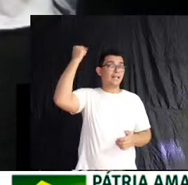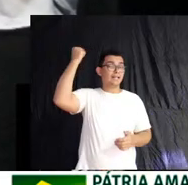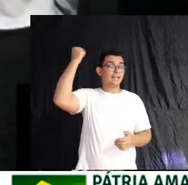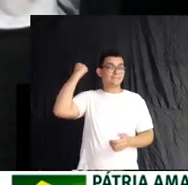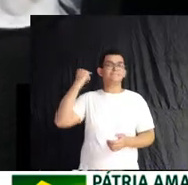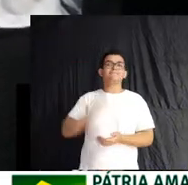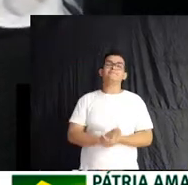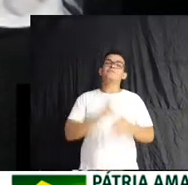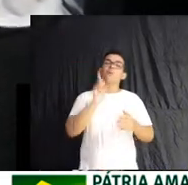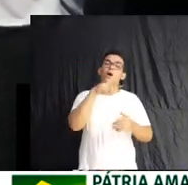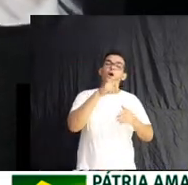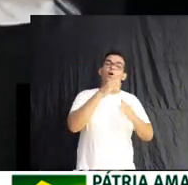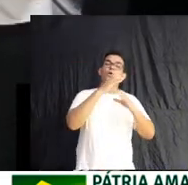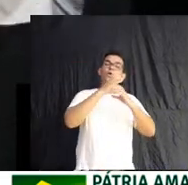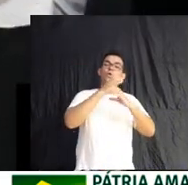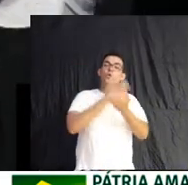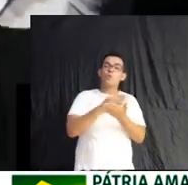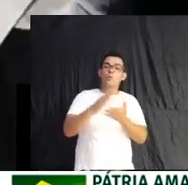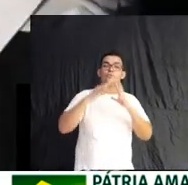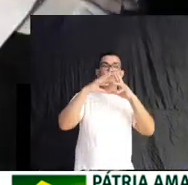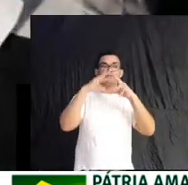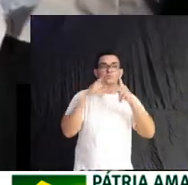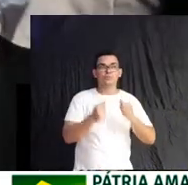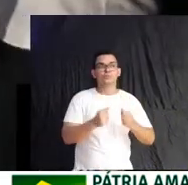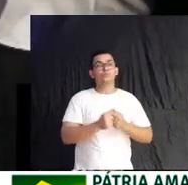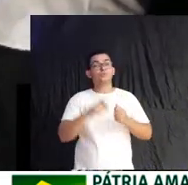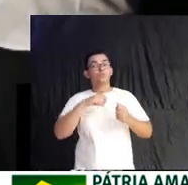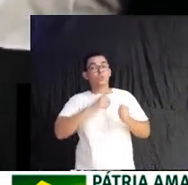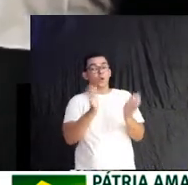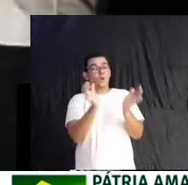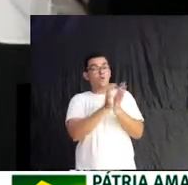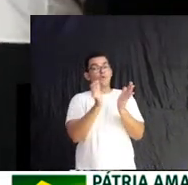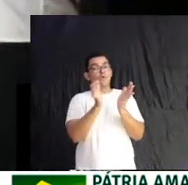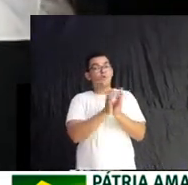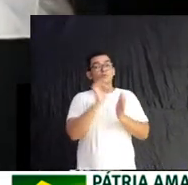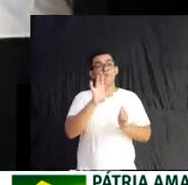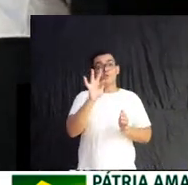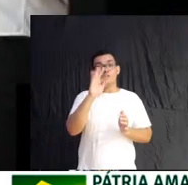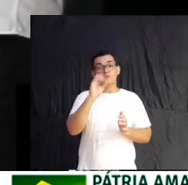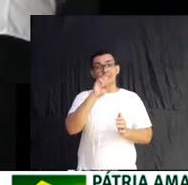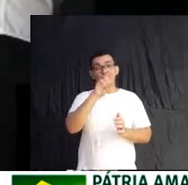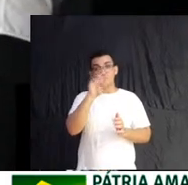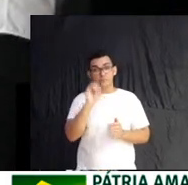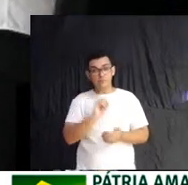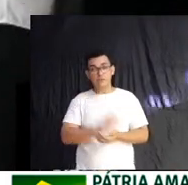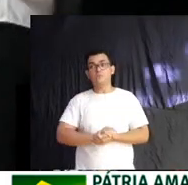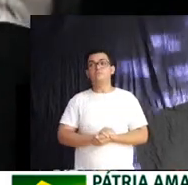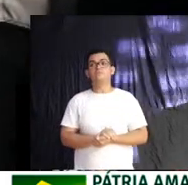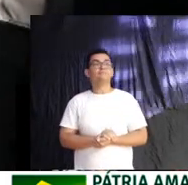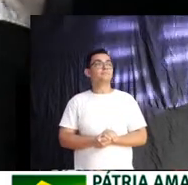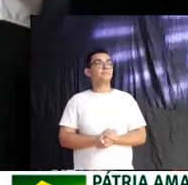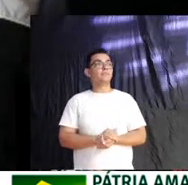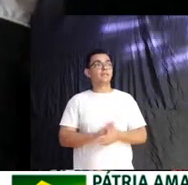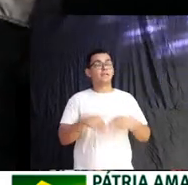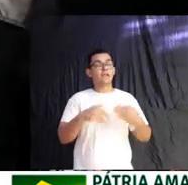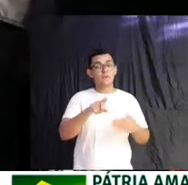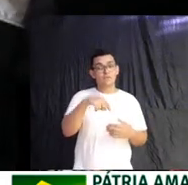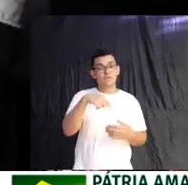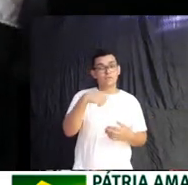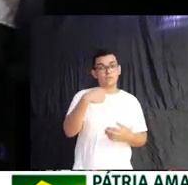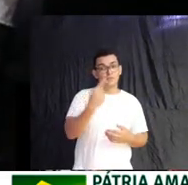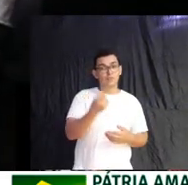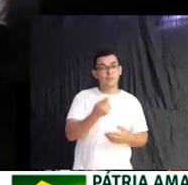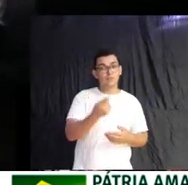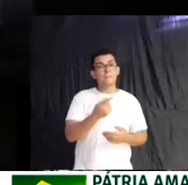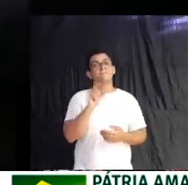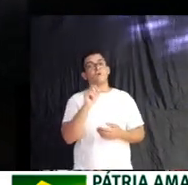quando tudo começou. Do forró uma banda de forró. Do cantava Forró do Bom, forró. Você saiu e hoje canta. A Forró do Bom era